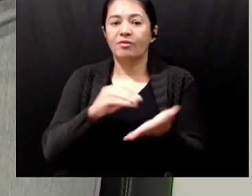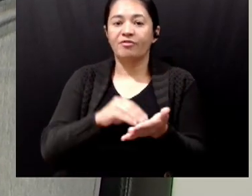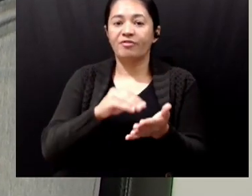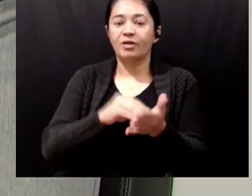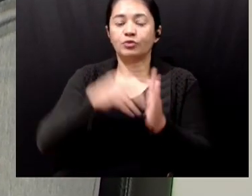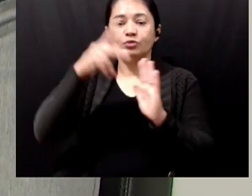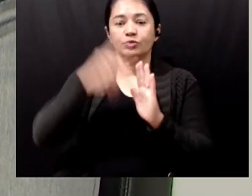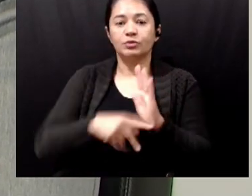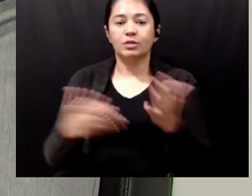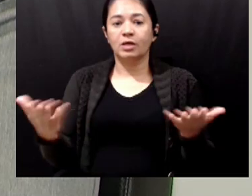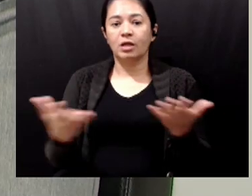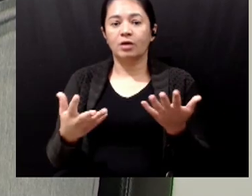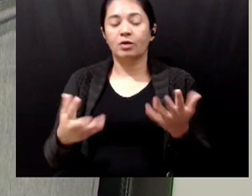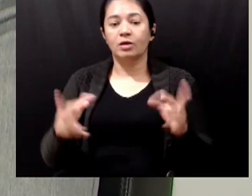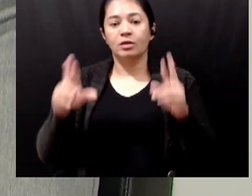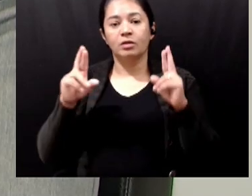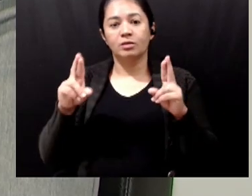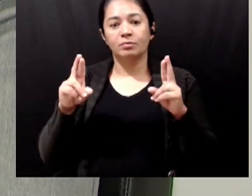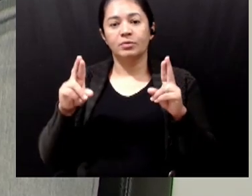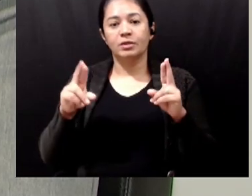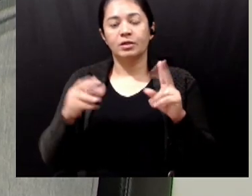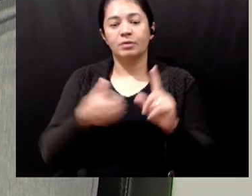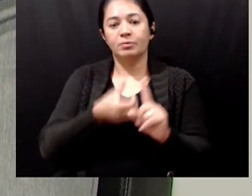segundo semestre ser um pouco mais